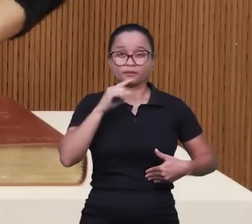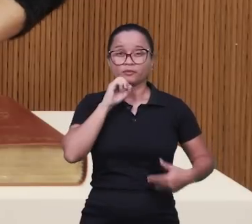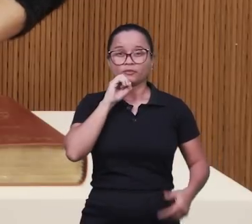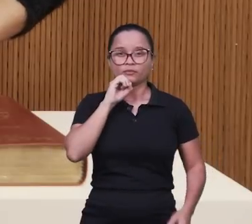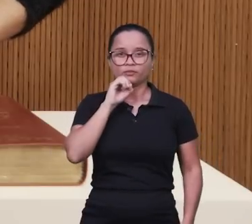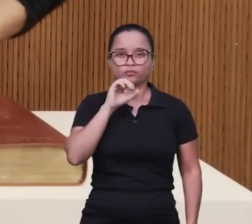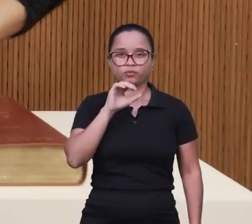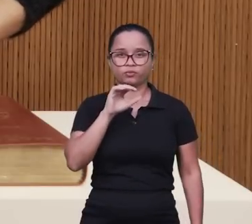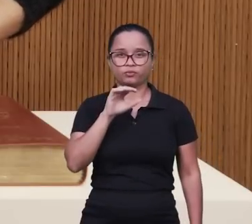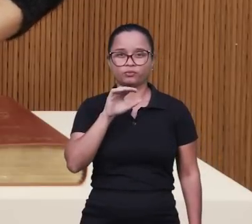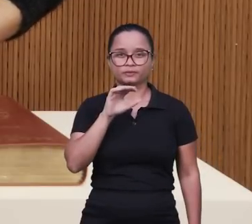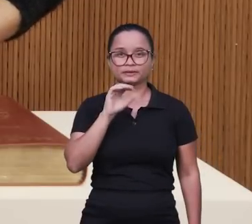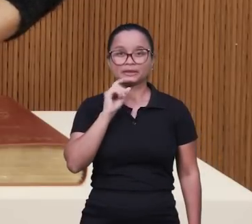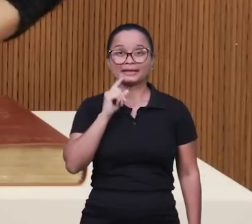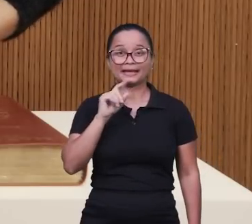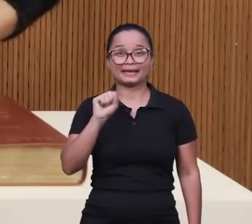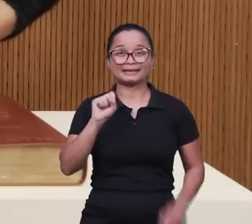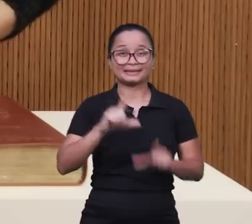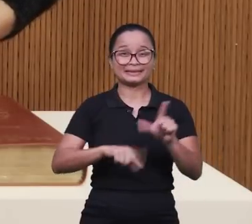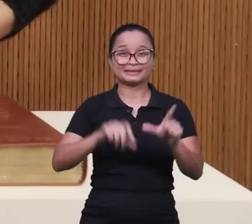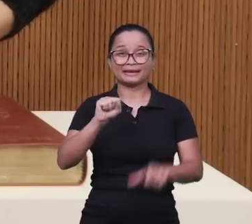Depois soltou esse ar.